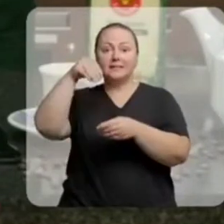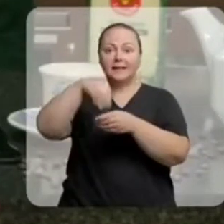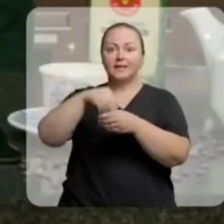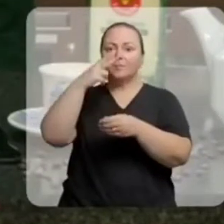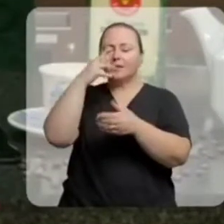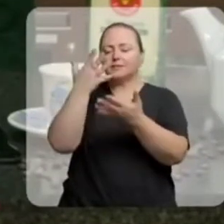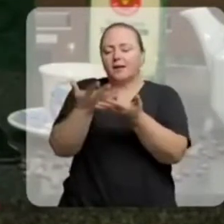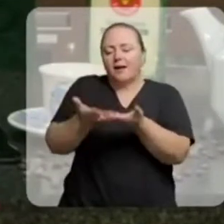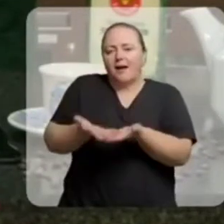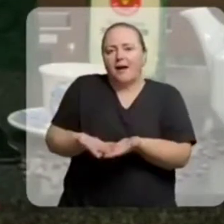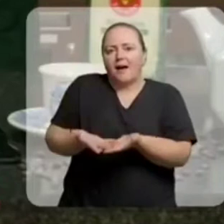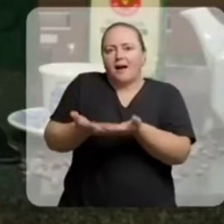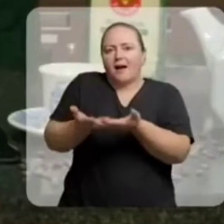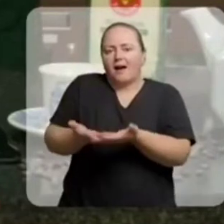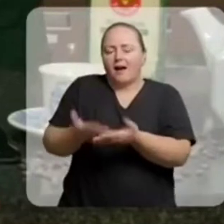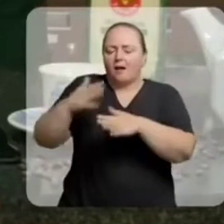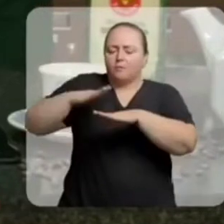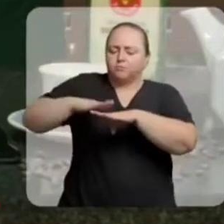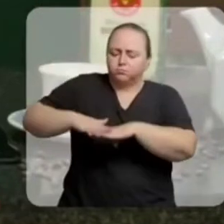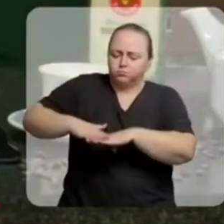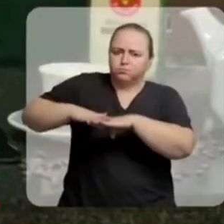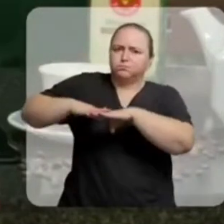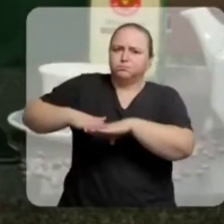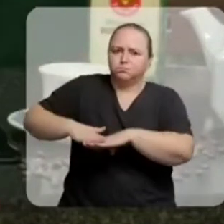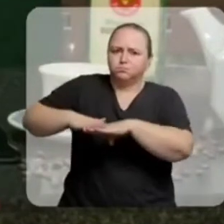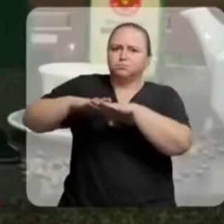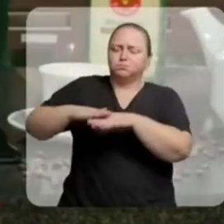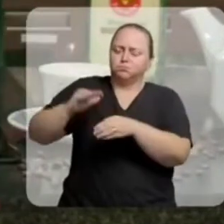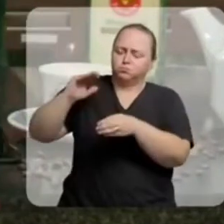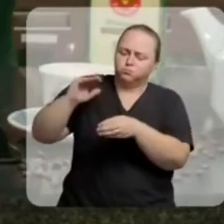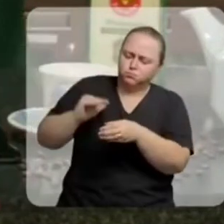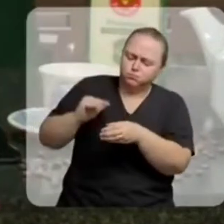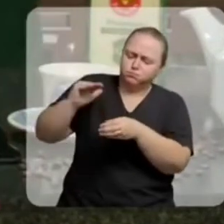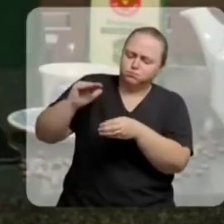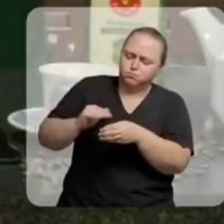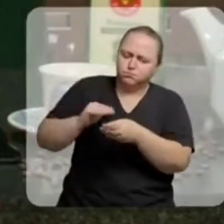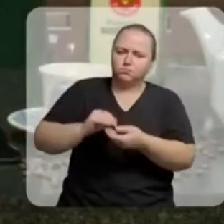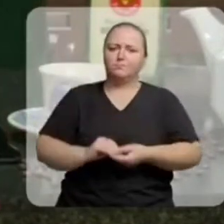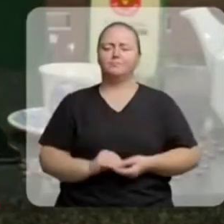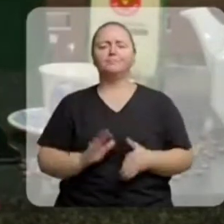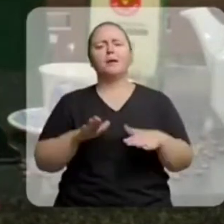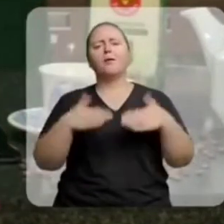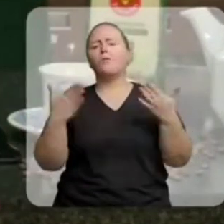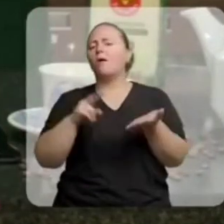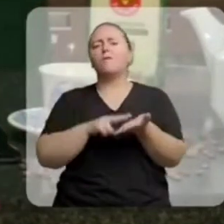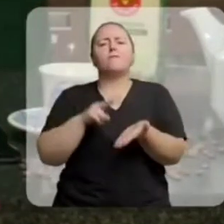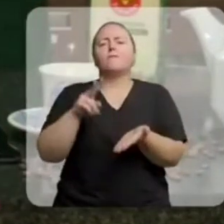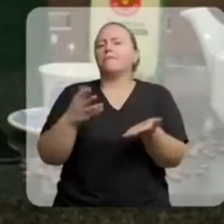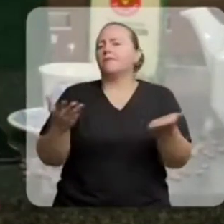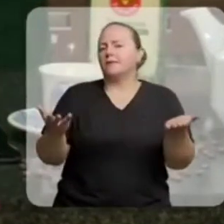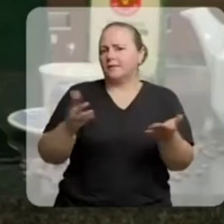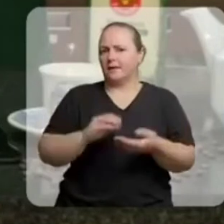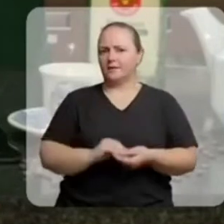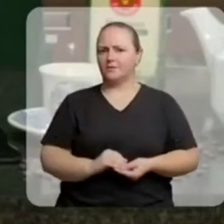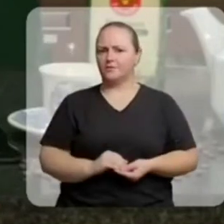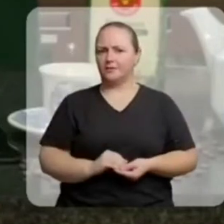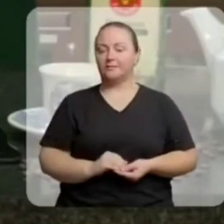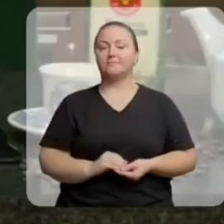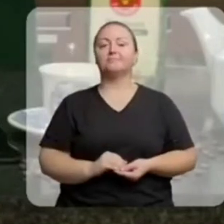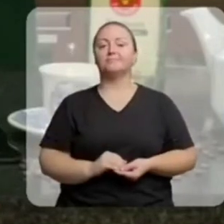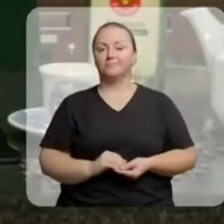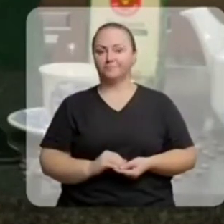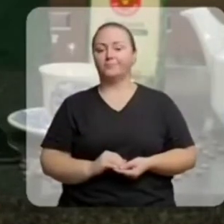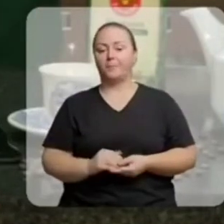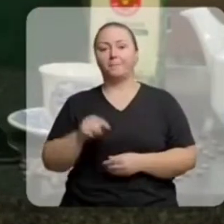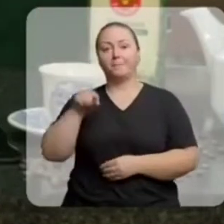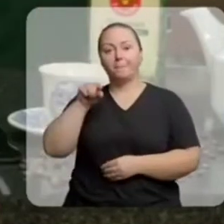vai pressionar o café. Qual que é a vantagem desse método, né? Ele, diferente do